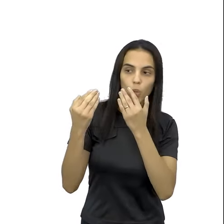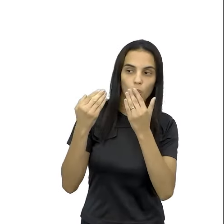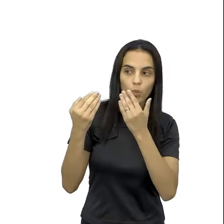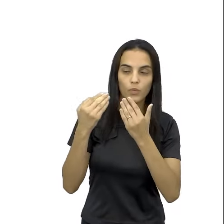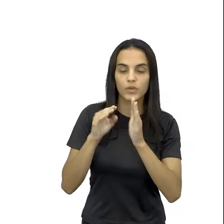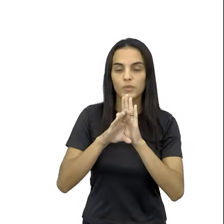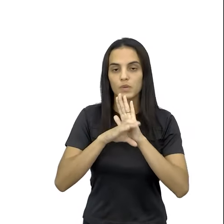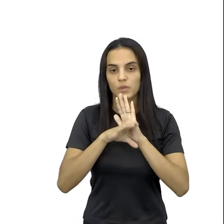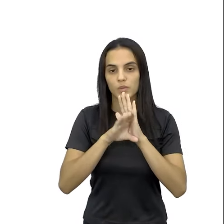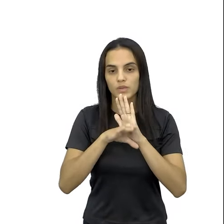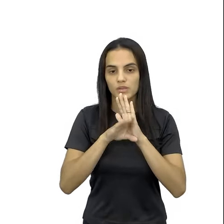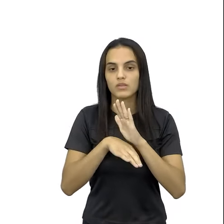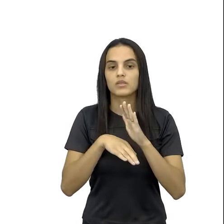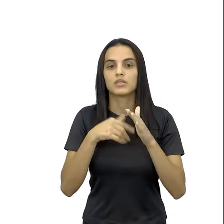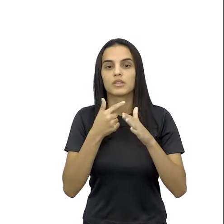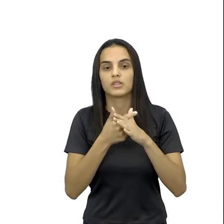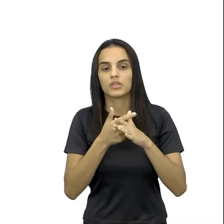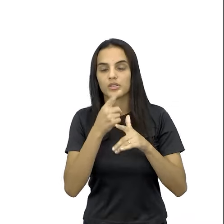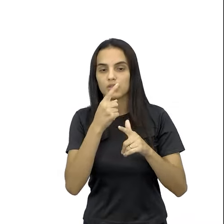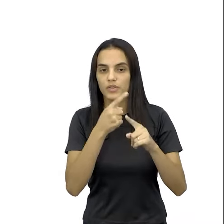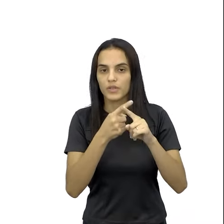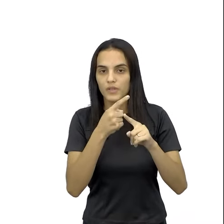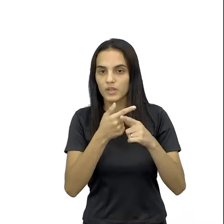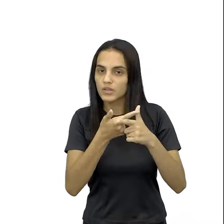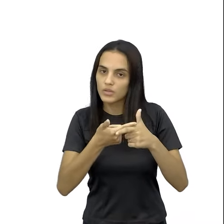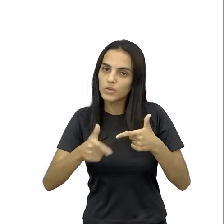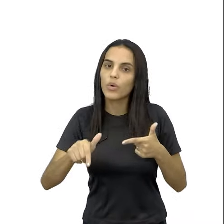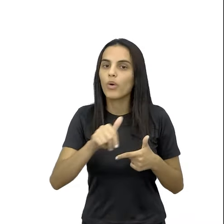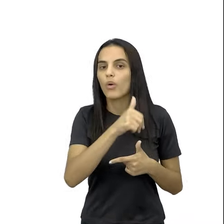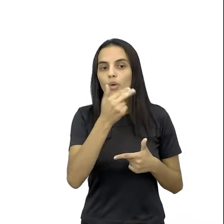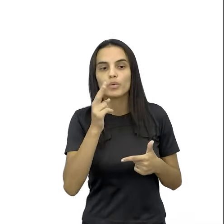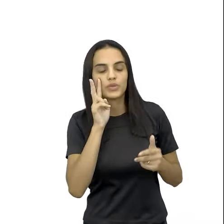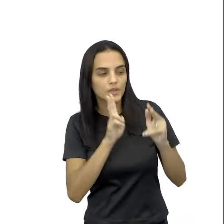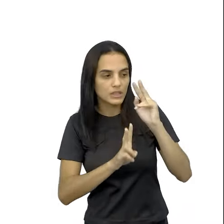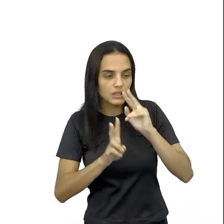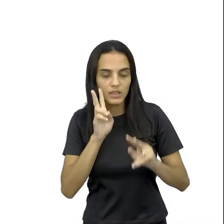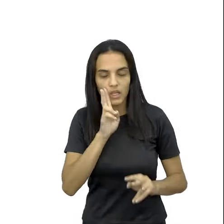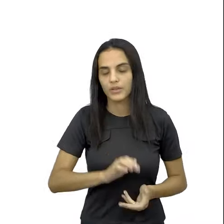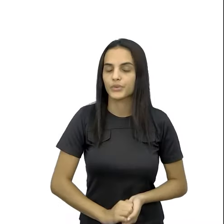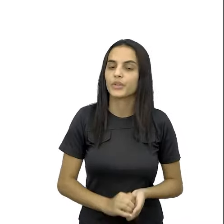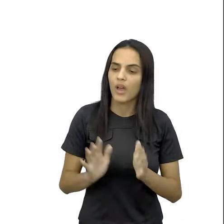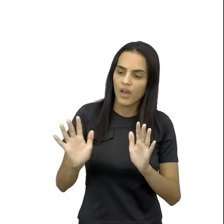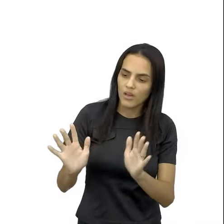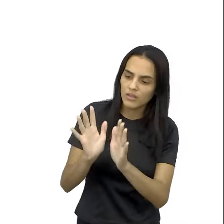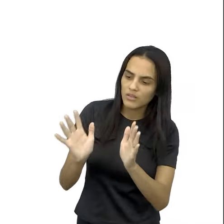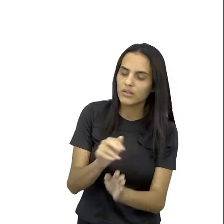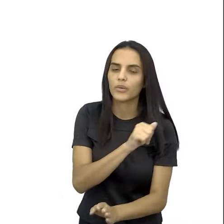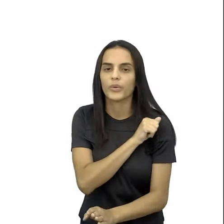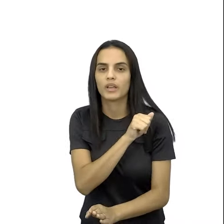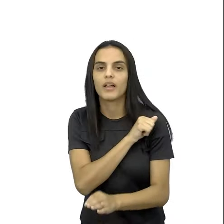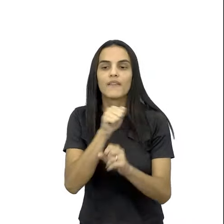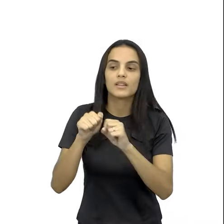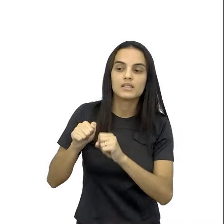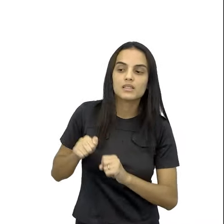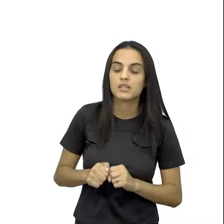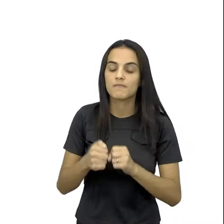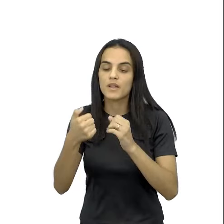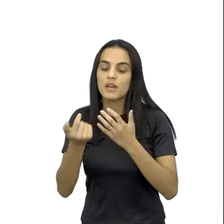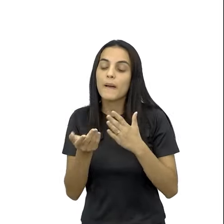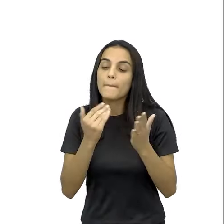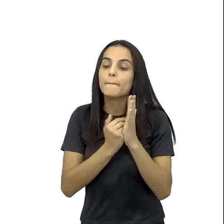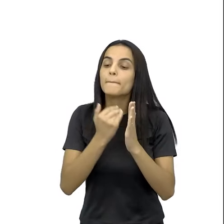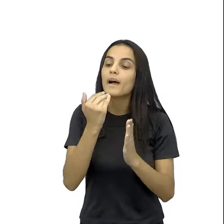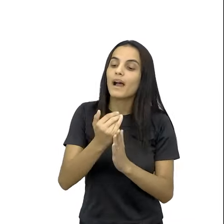os conceitos de divisores e critérios de divisibilidade. Instigue os estudantes a fazer uma síntese sobre o que mais